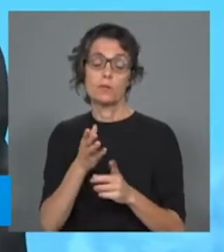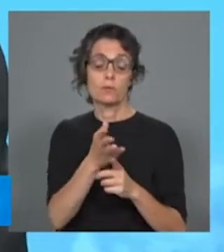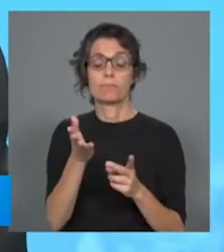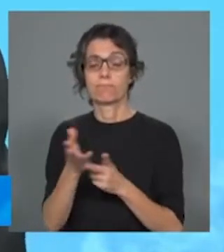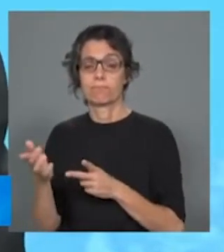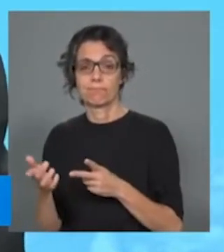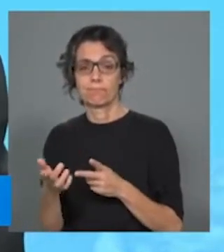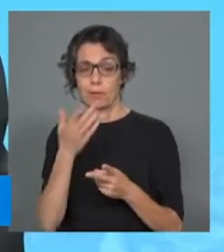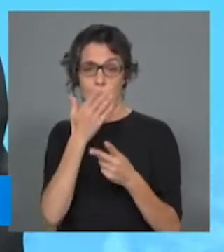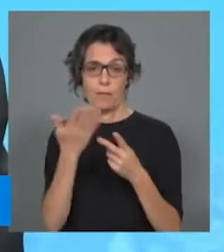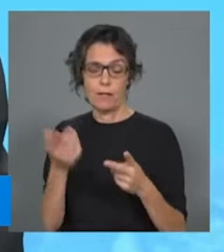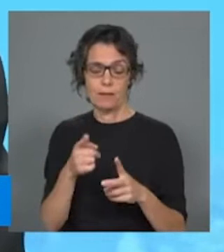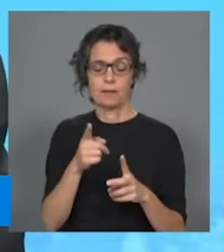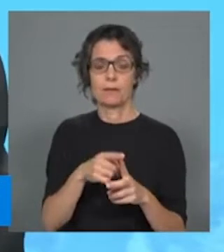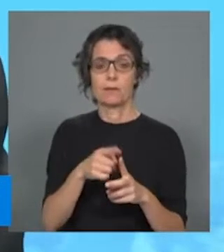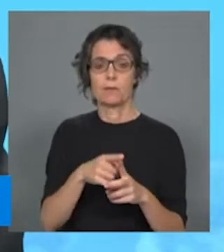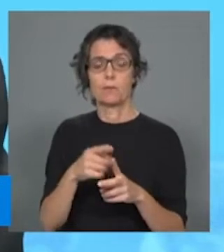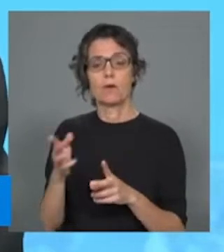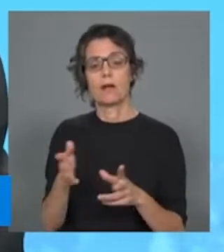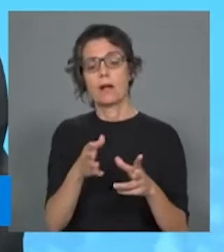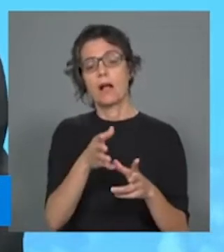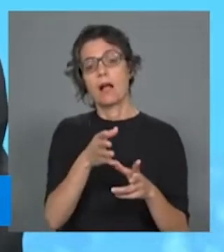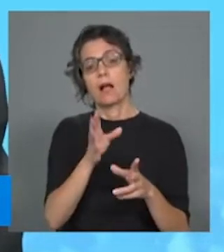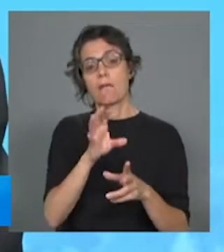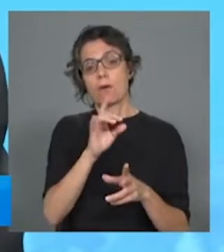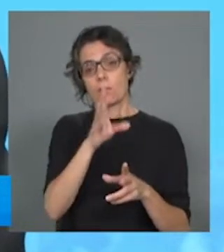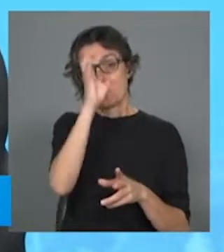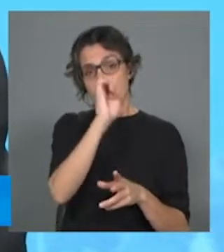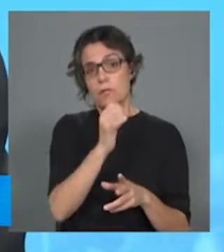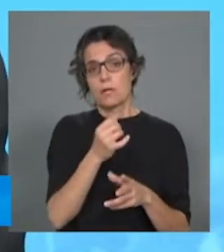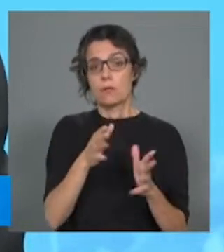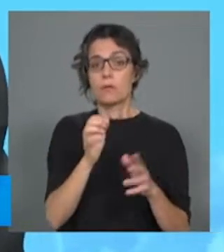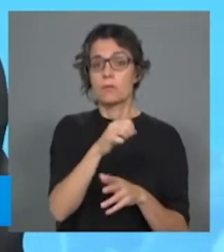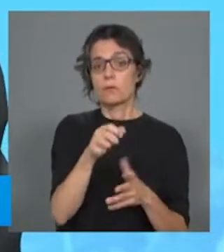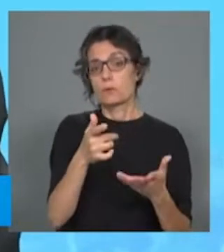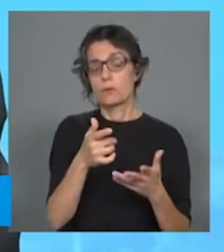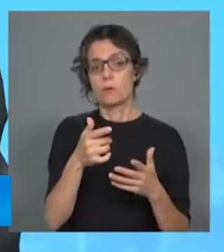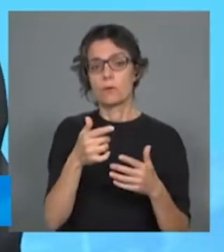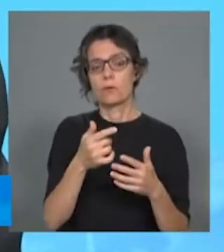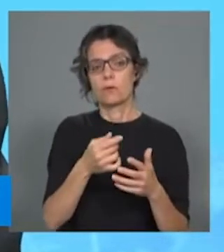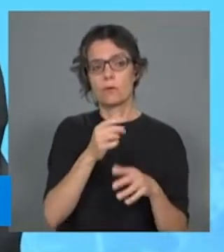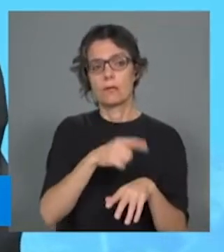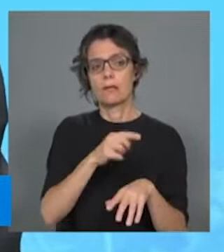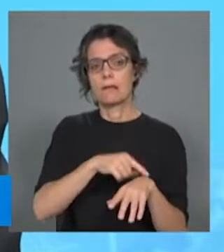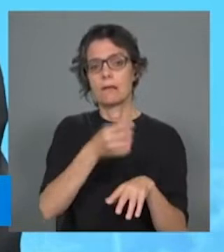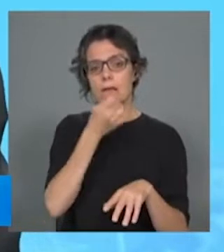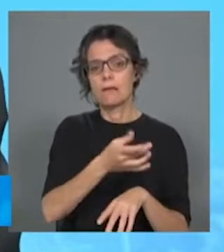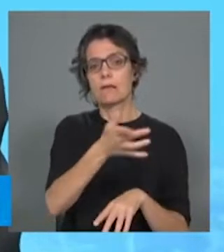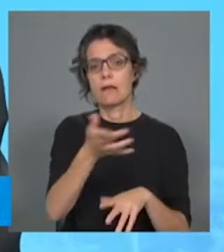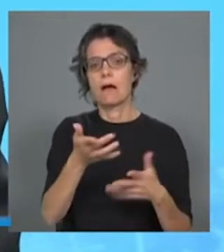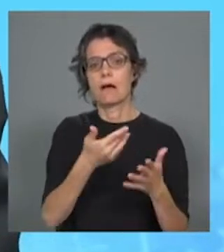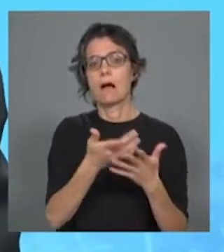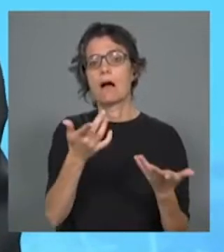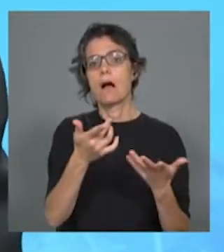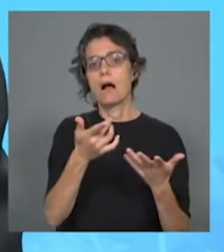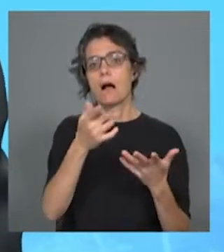Uma é a maneira como o Estado abre ou não abre um espaço para as religiões e o faz de